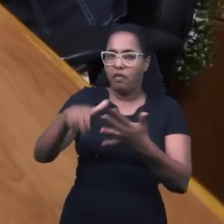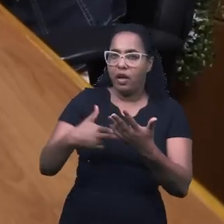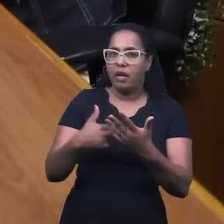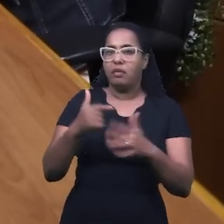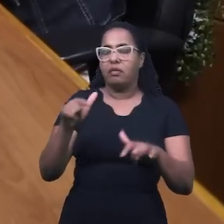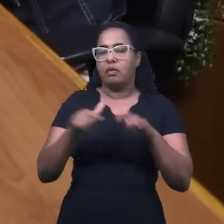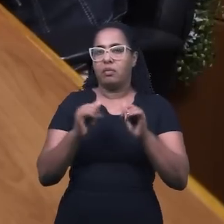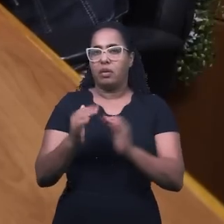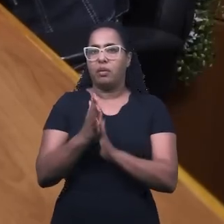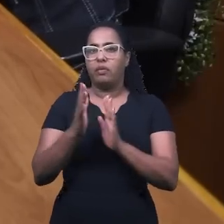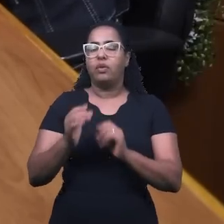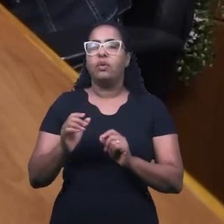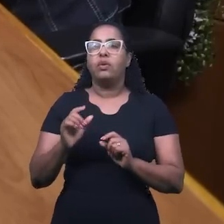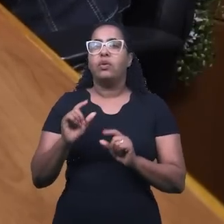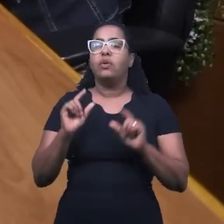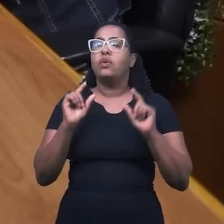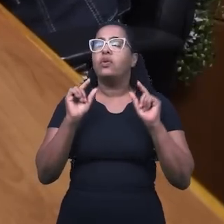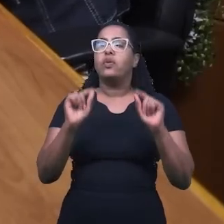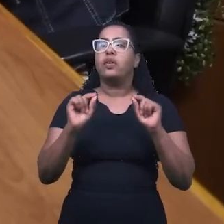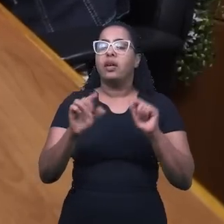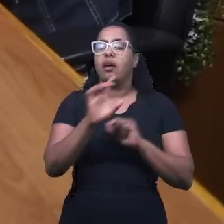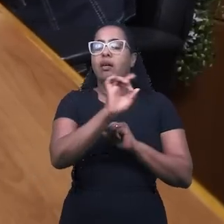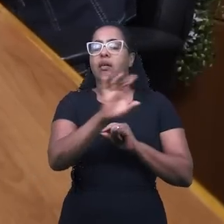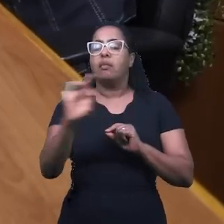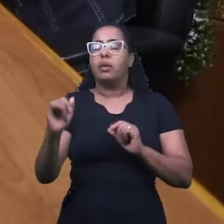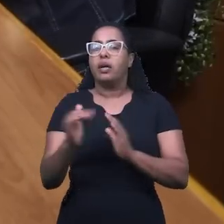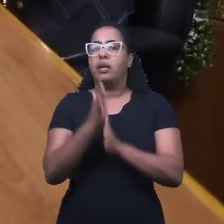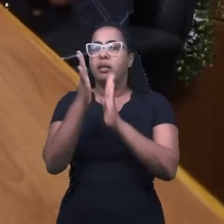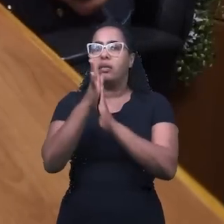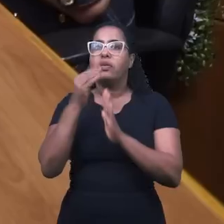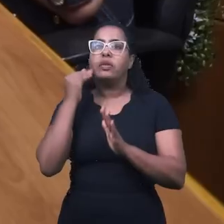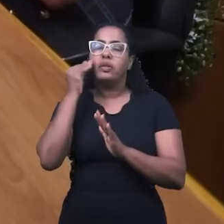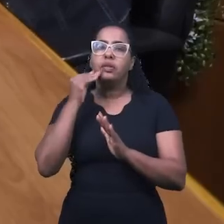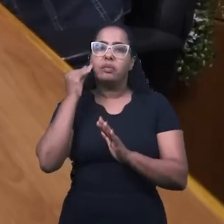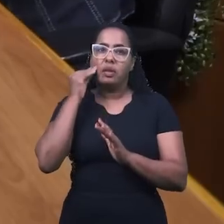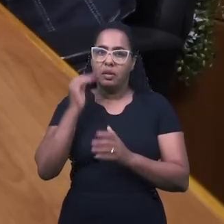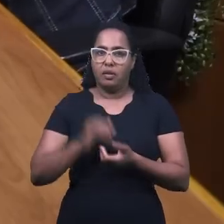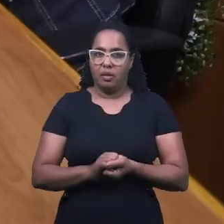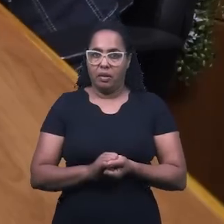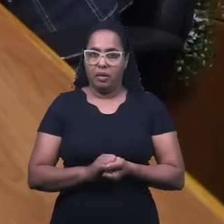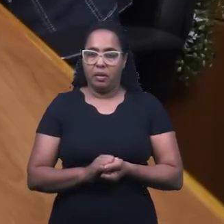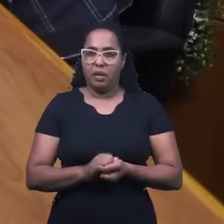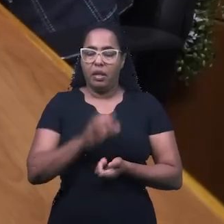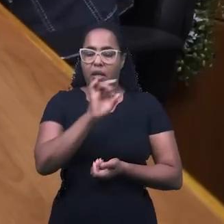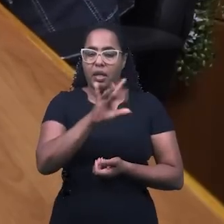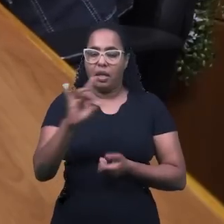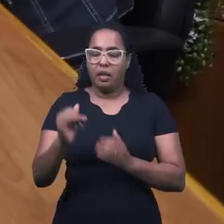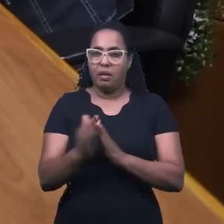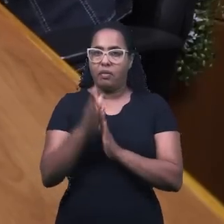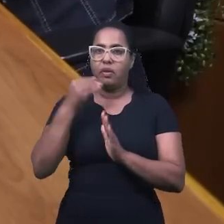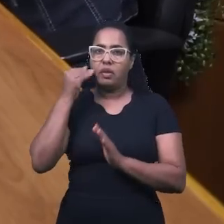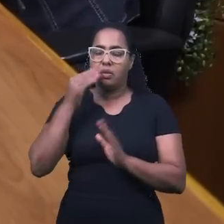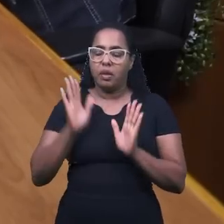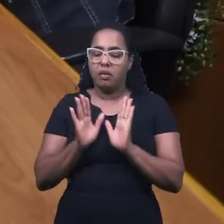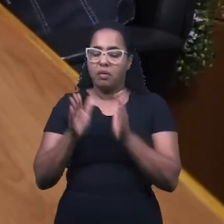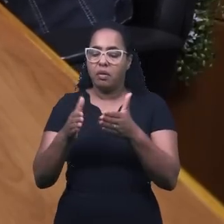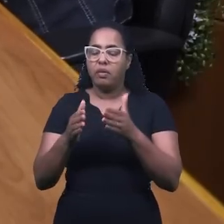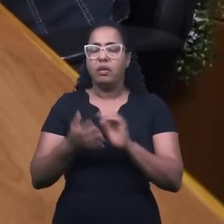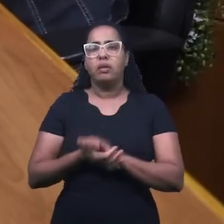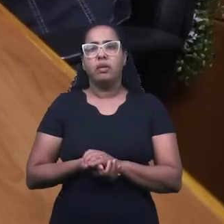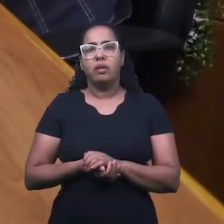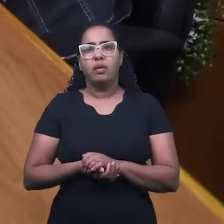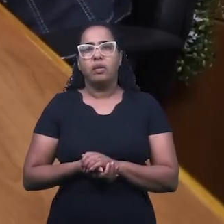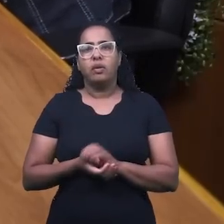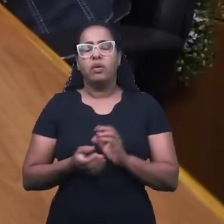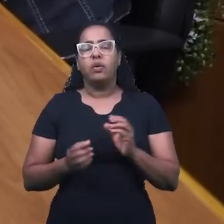na casa do Senhor. Como que é? Para cada louvor existe uma experiência, né? Para cada louvor existe uma